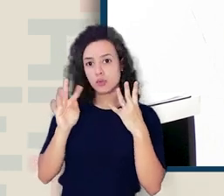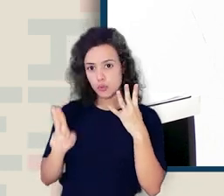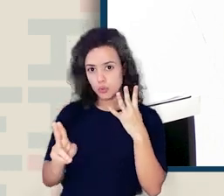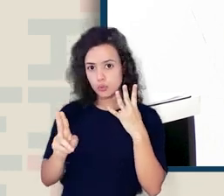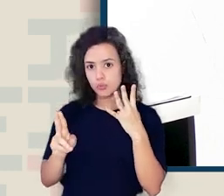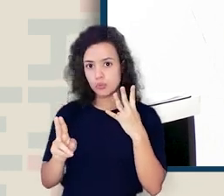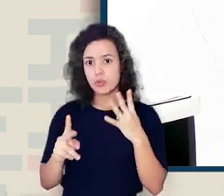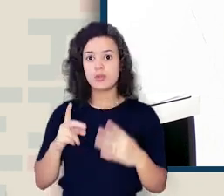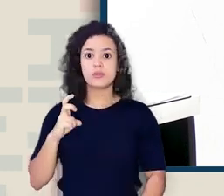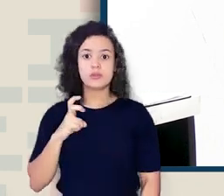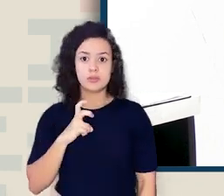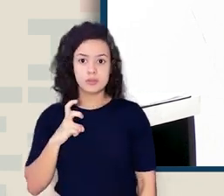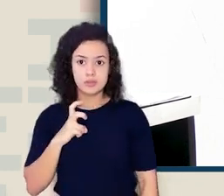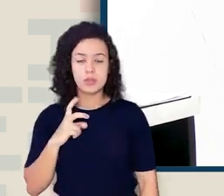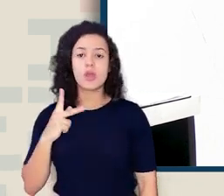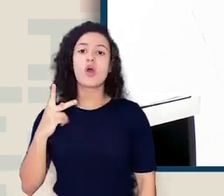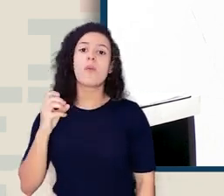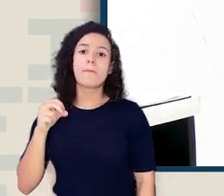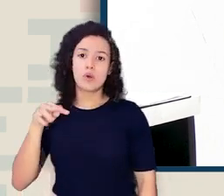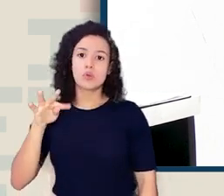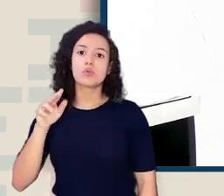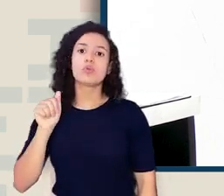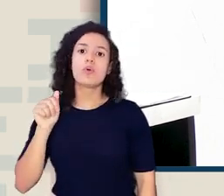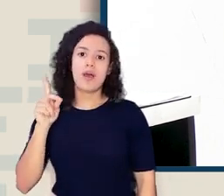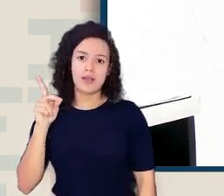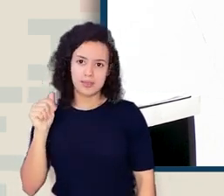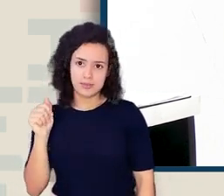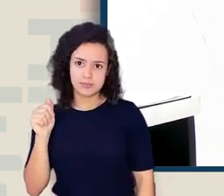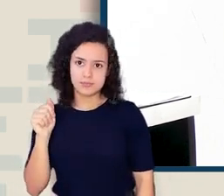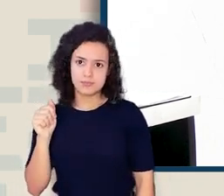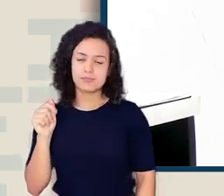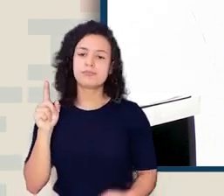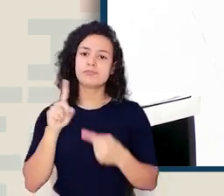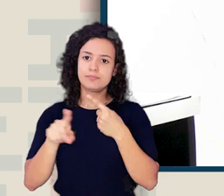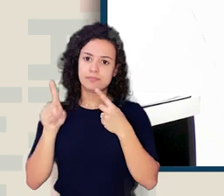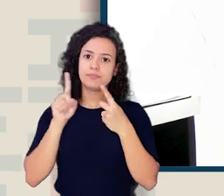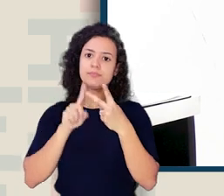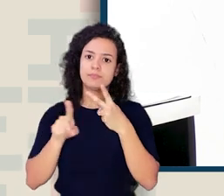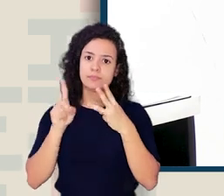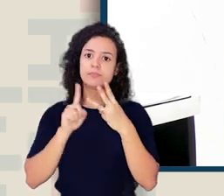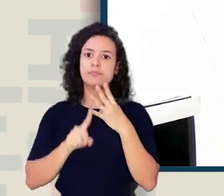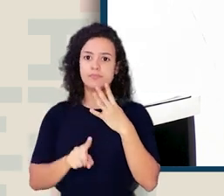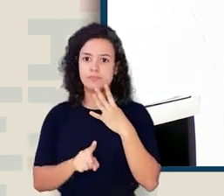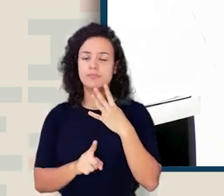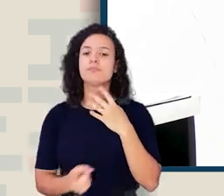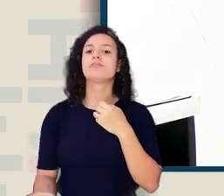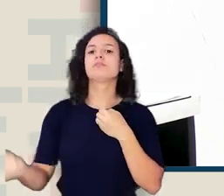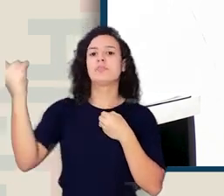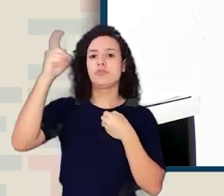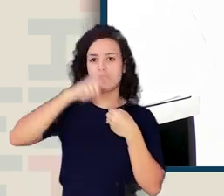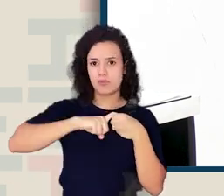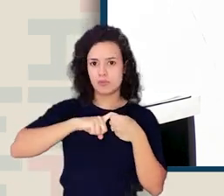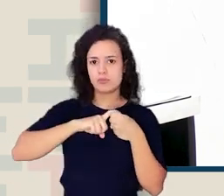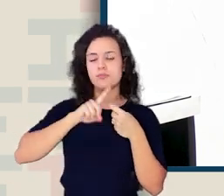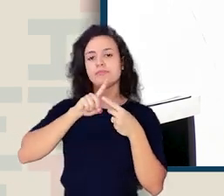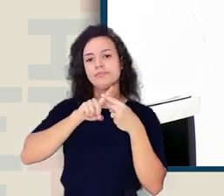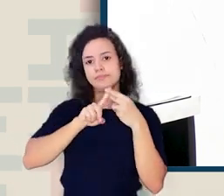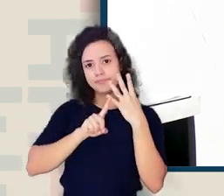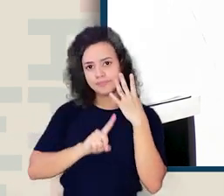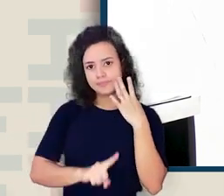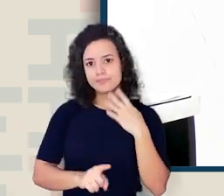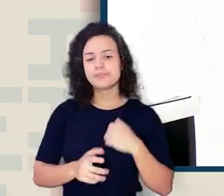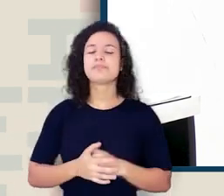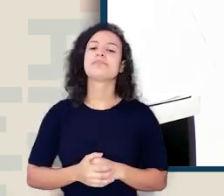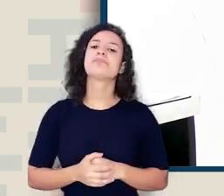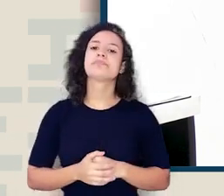maracatu. Minha semicocheia pontuada, semicocheia pontuada, semicocheia, e eu volto